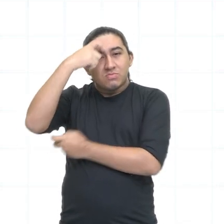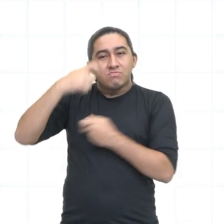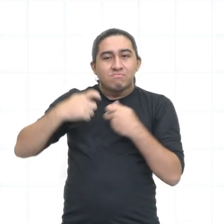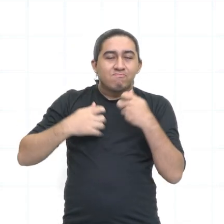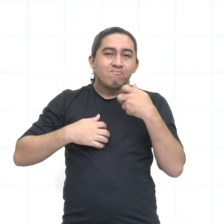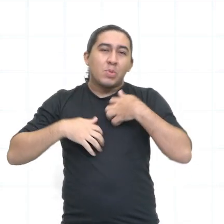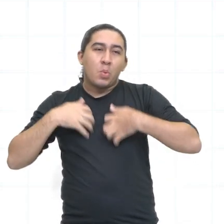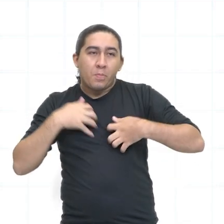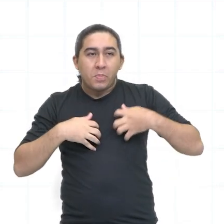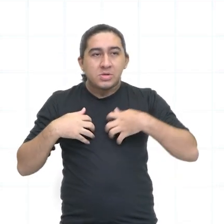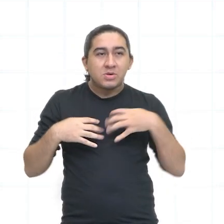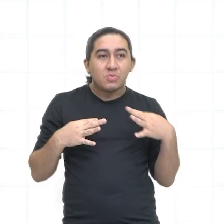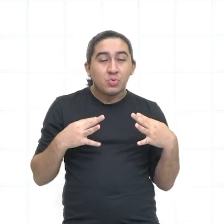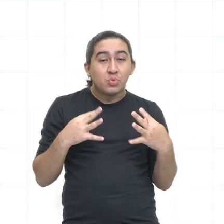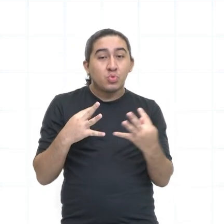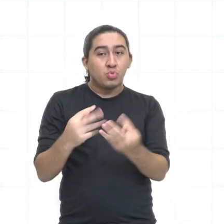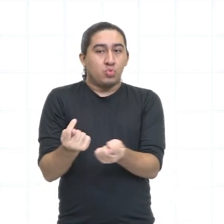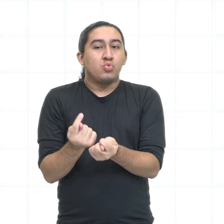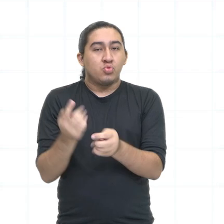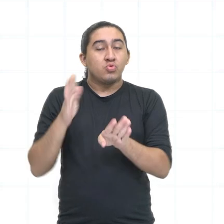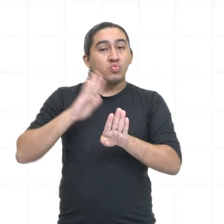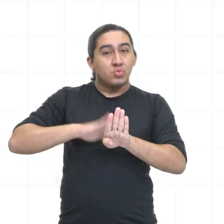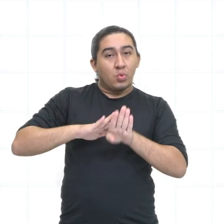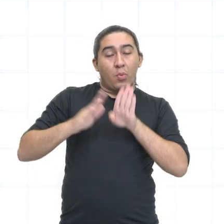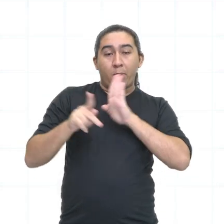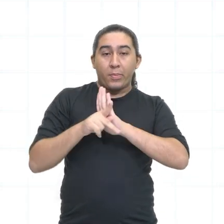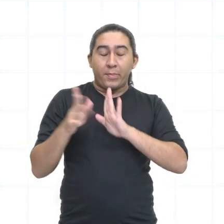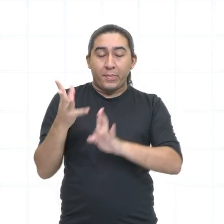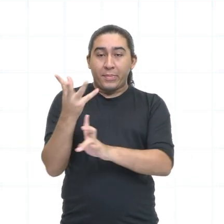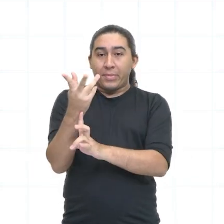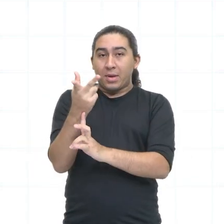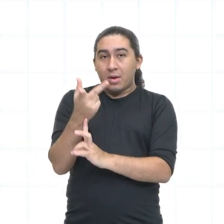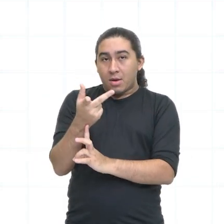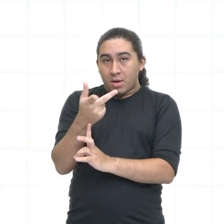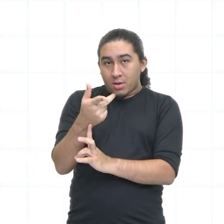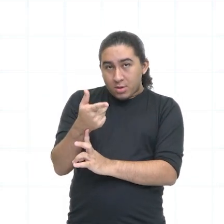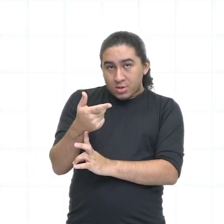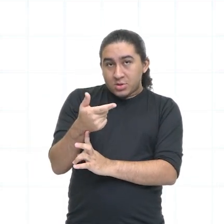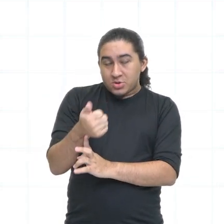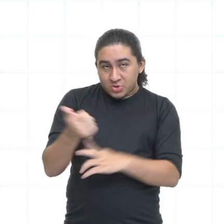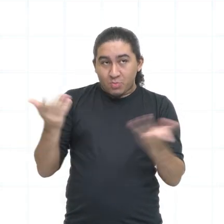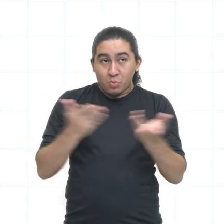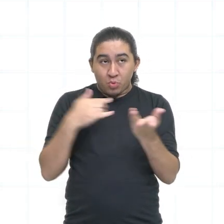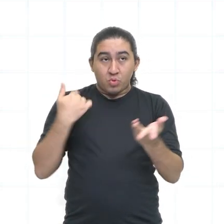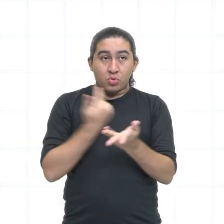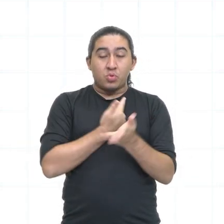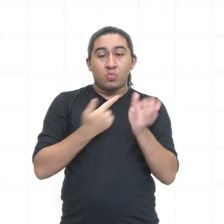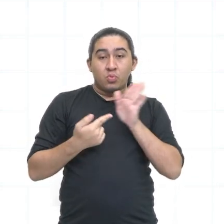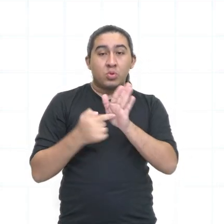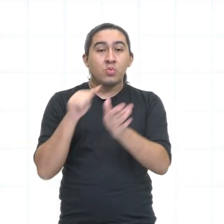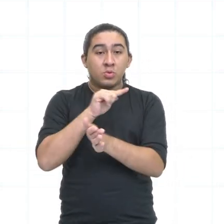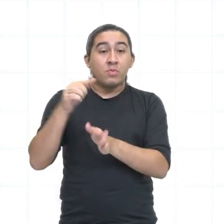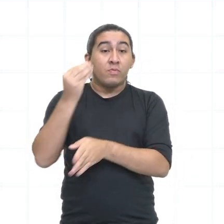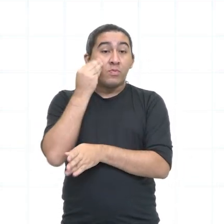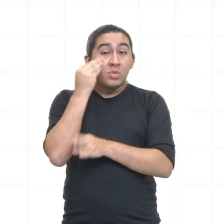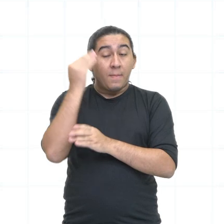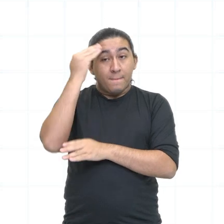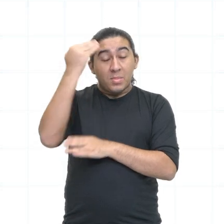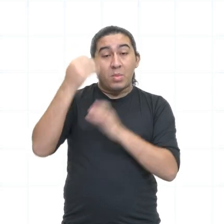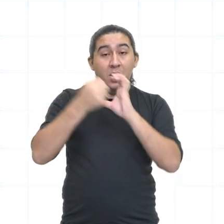angústias, o subjetivo ali do artista. E agora a gente vai mostrar para vocês as principais